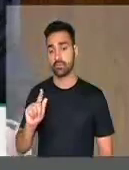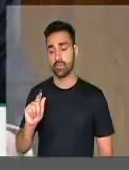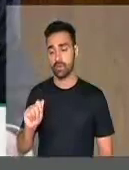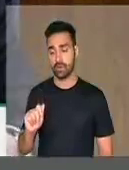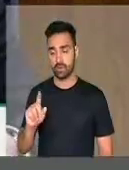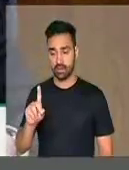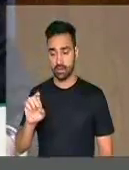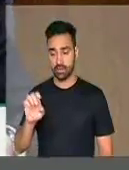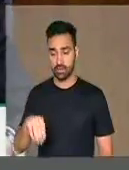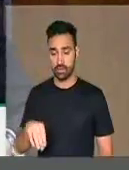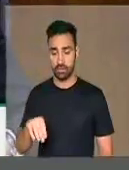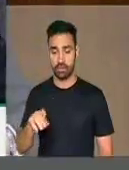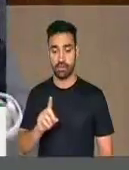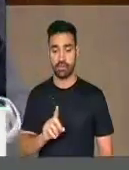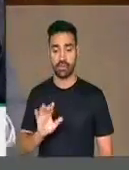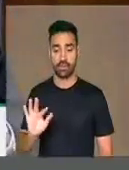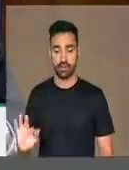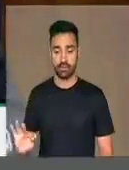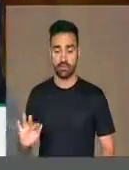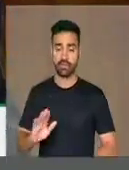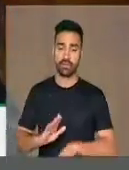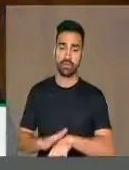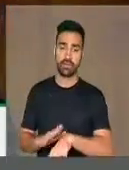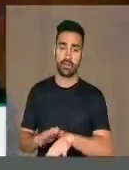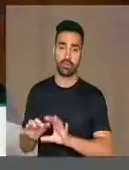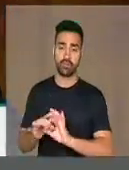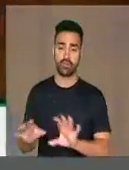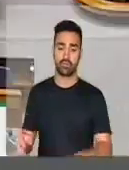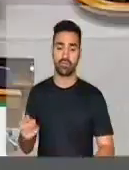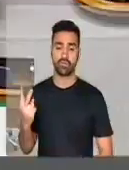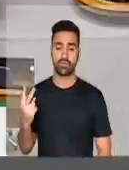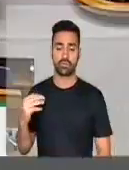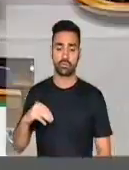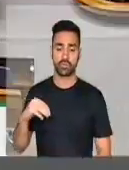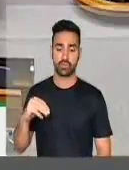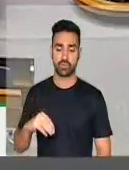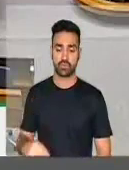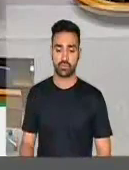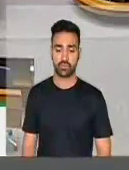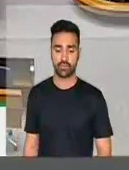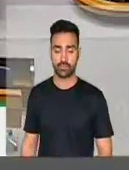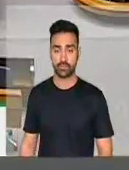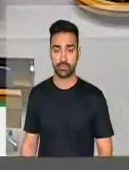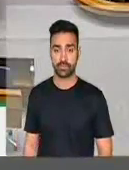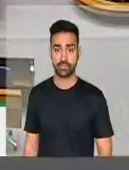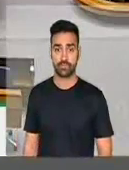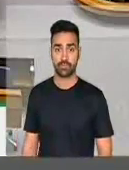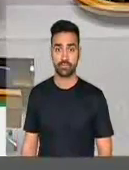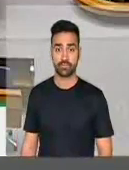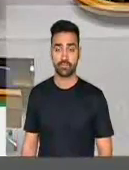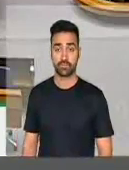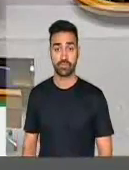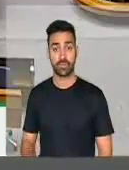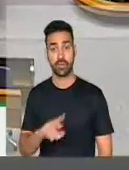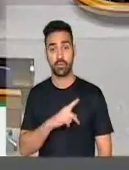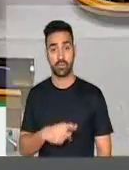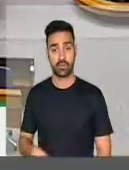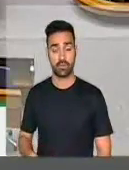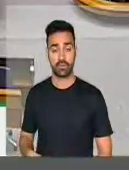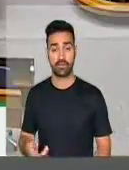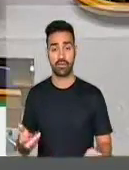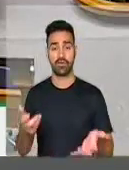do DEM, do nosso DF, pelo tempo de 2 minutos, deputado. Presidente, muito obrigado. Senhor presidente, eu queria fazer aqui